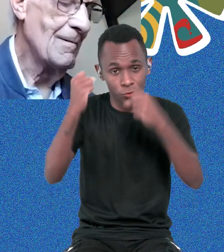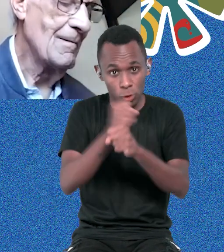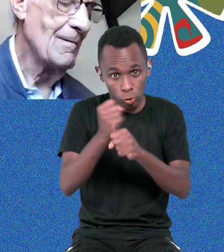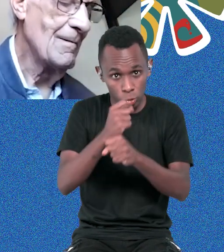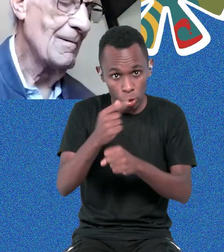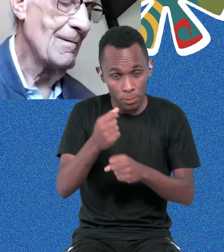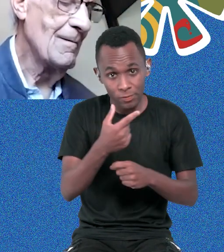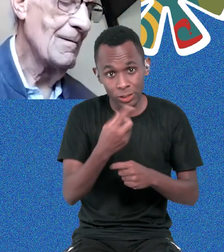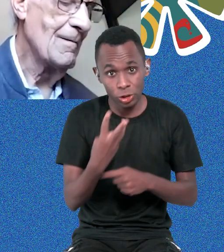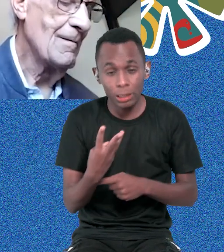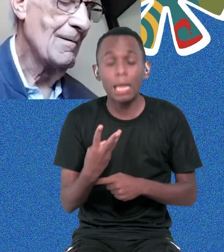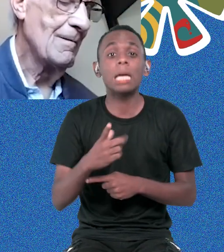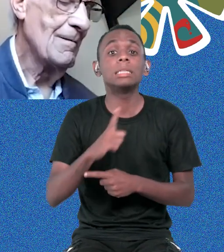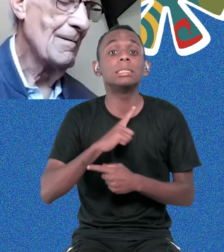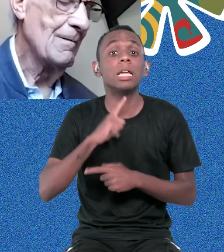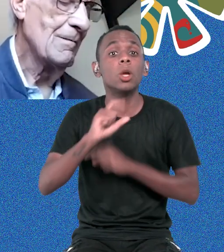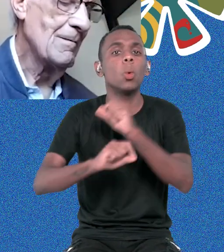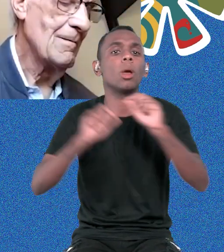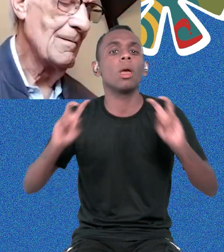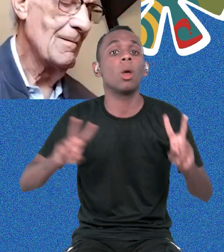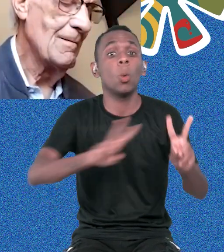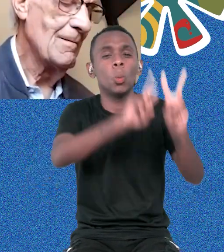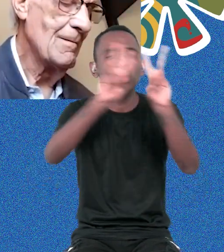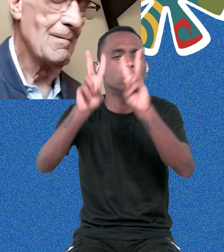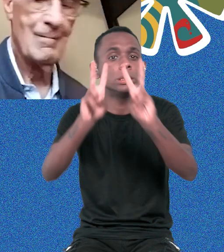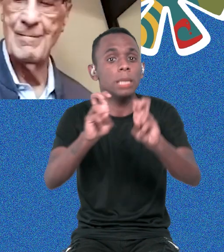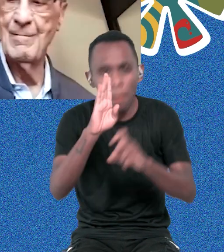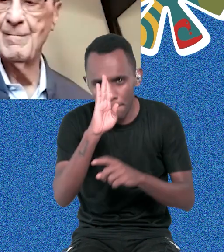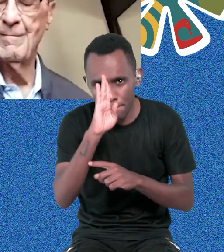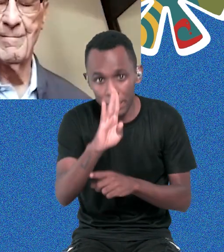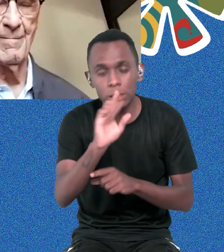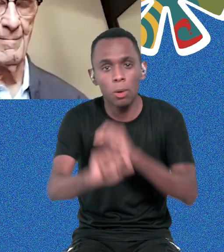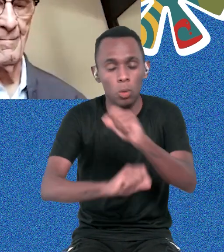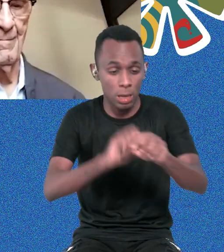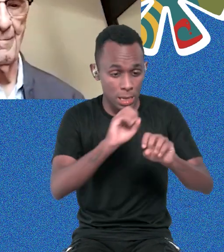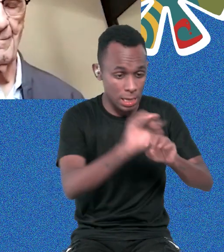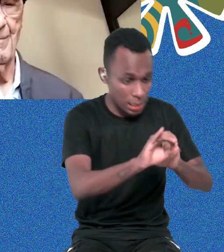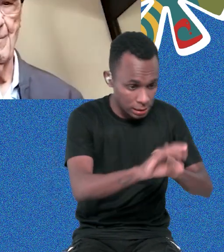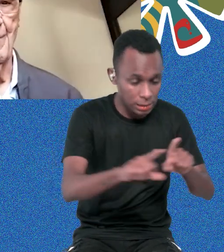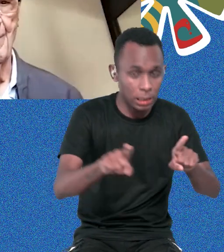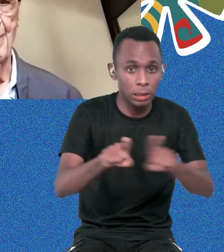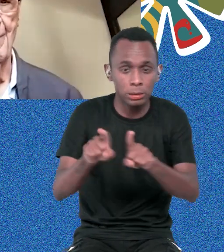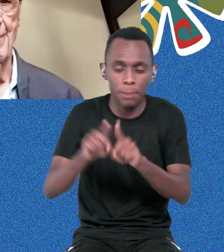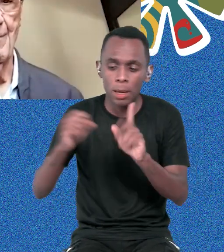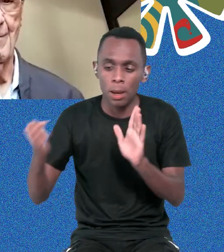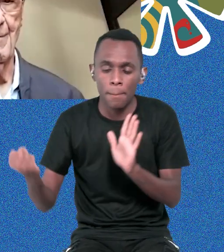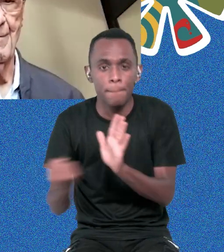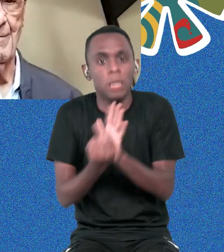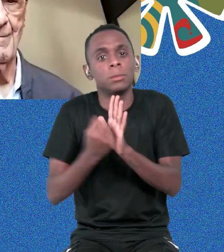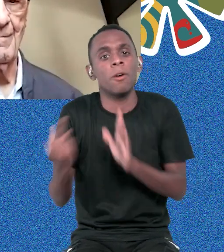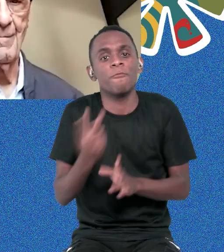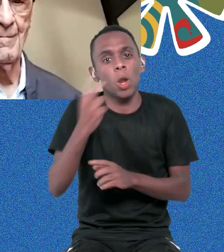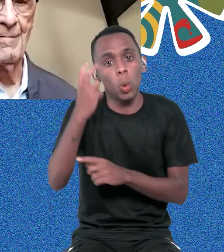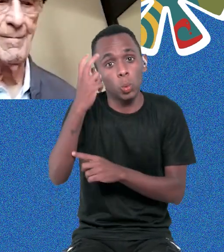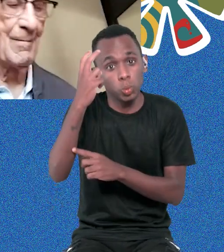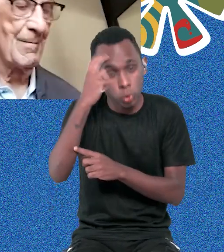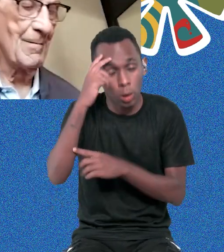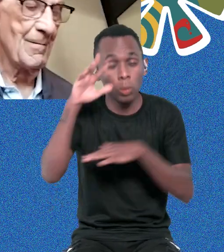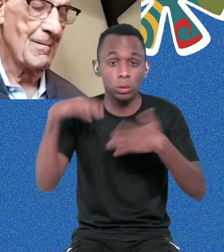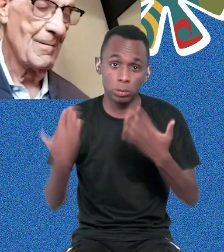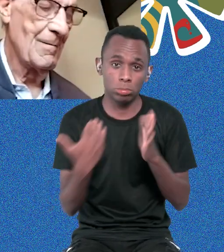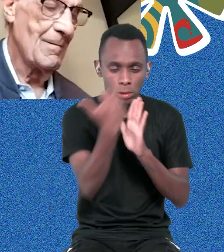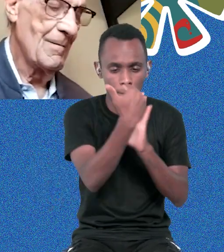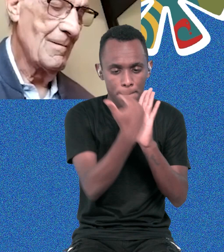esse ano, ele tem como tema central educação e patrimônio cultural. E a gente,